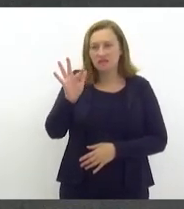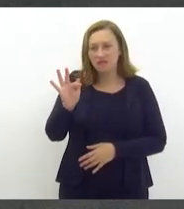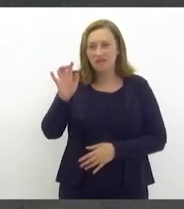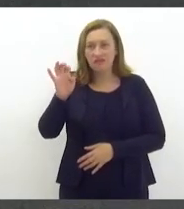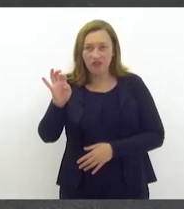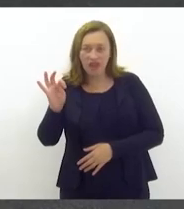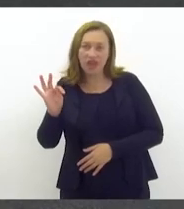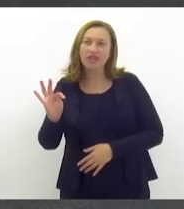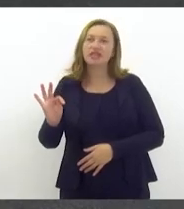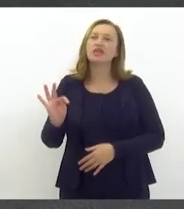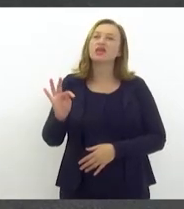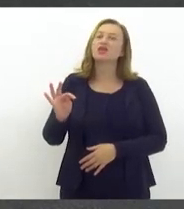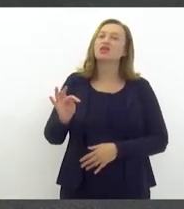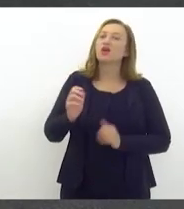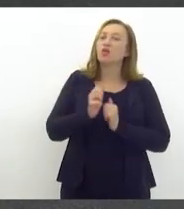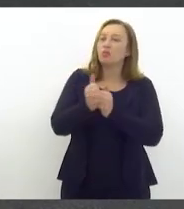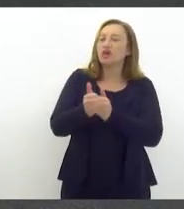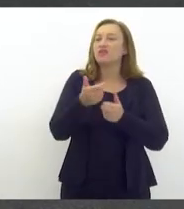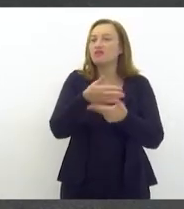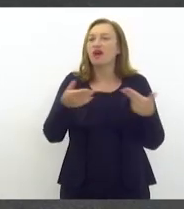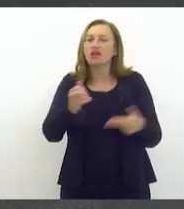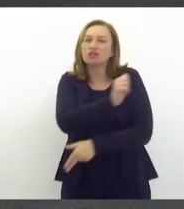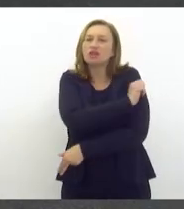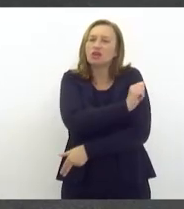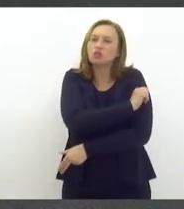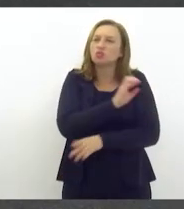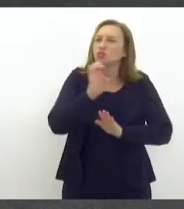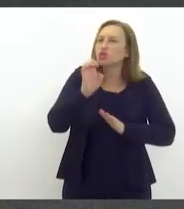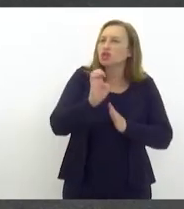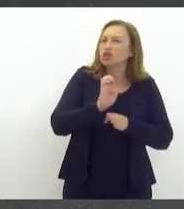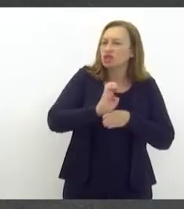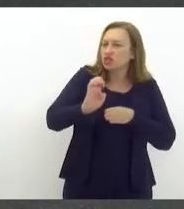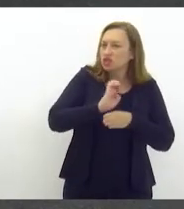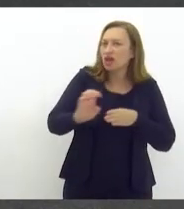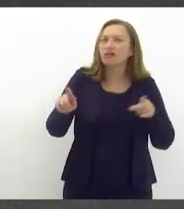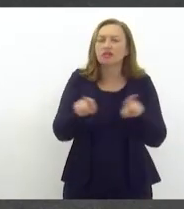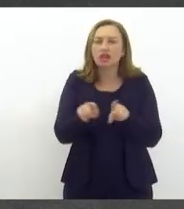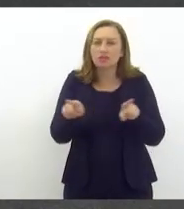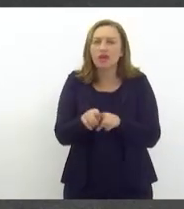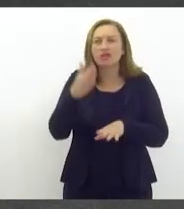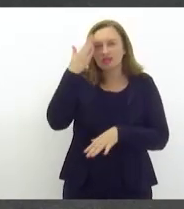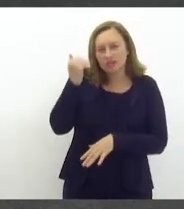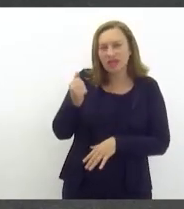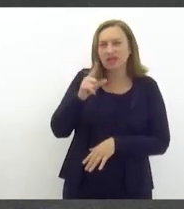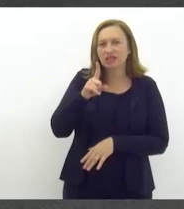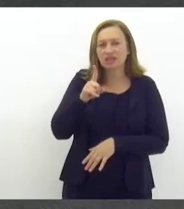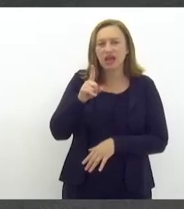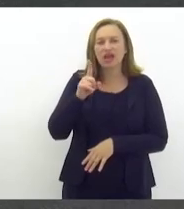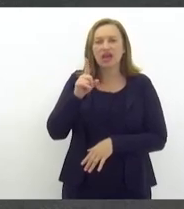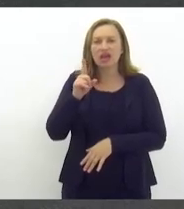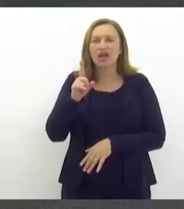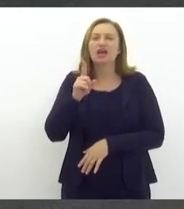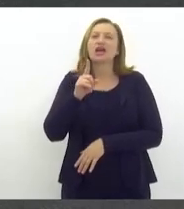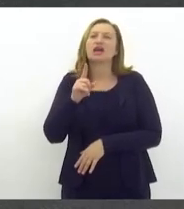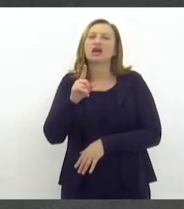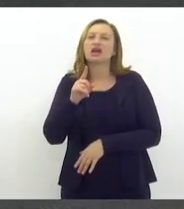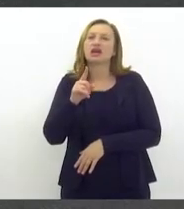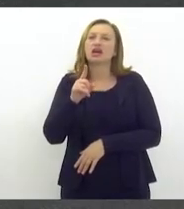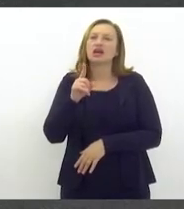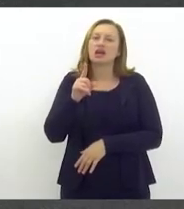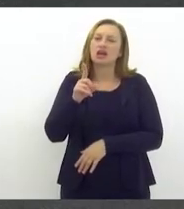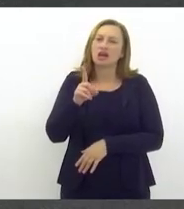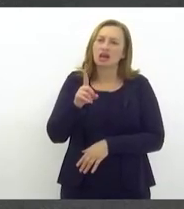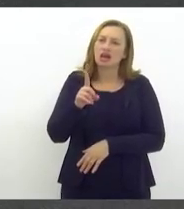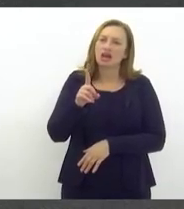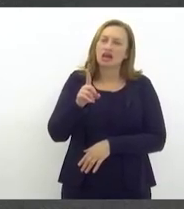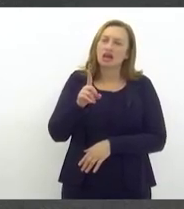acompanhei vários alunos que fizeram estágio, assim como sei também que na graduação vários alunos e alunas fazem estágio.